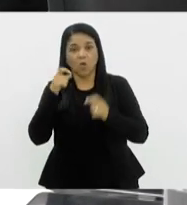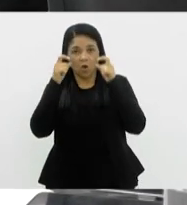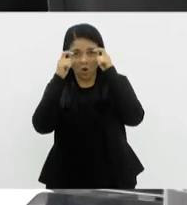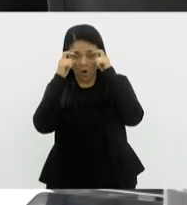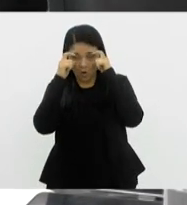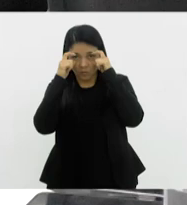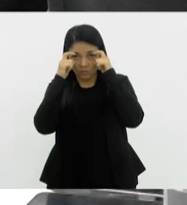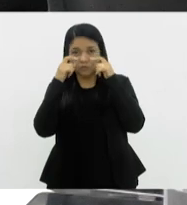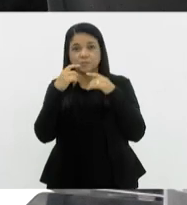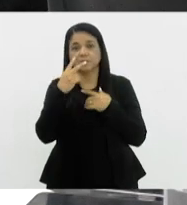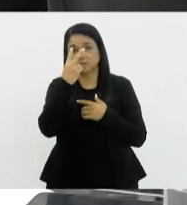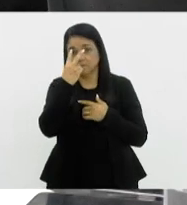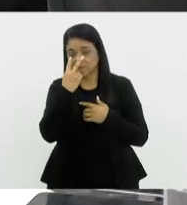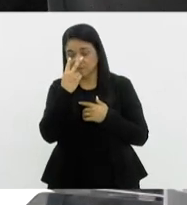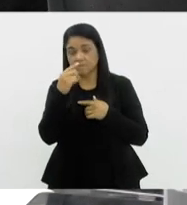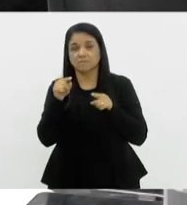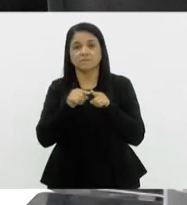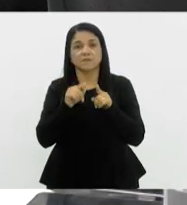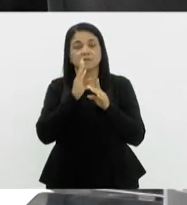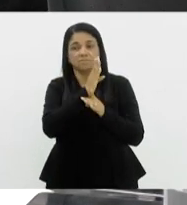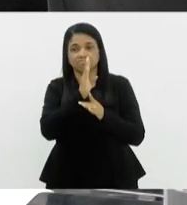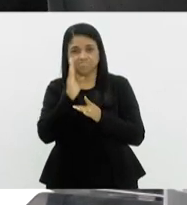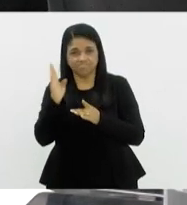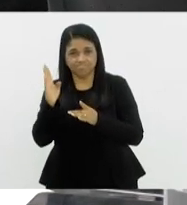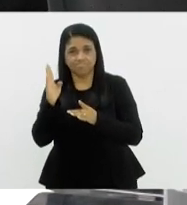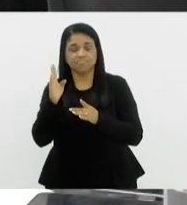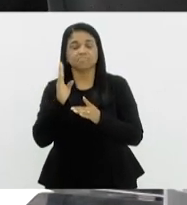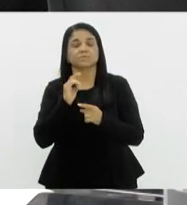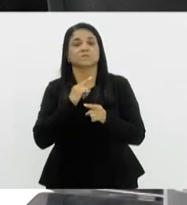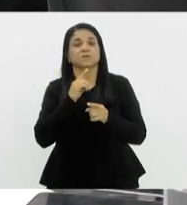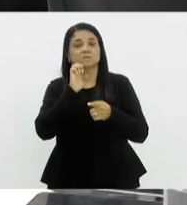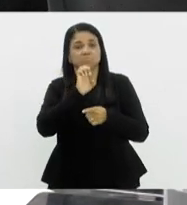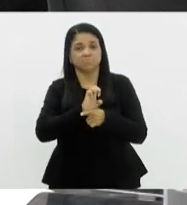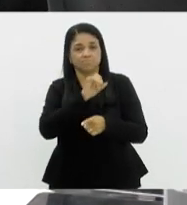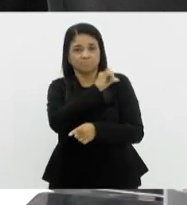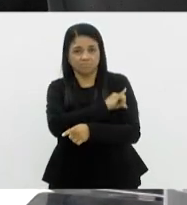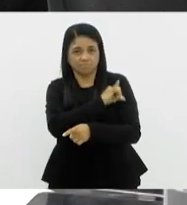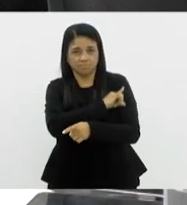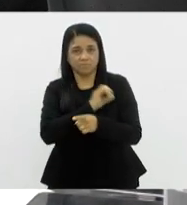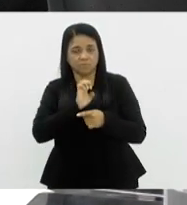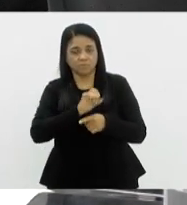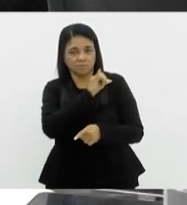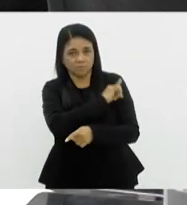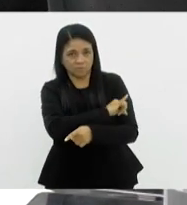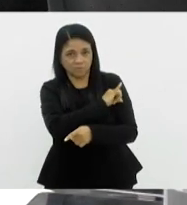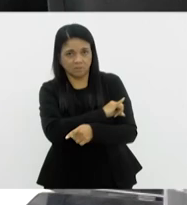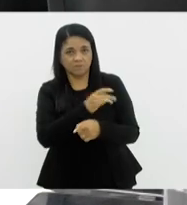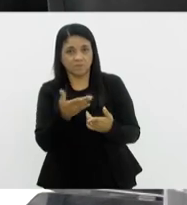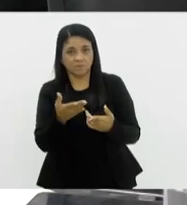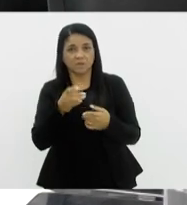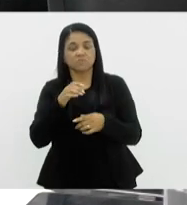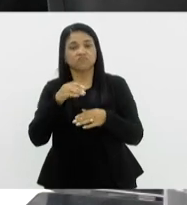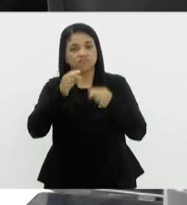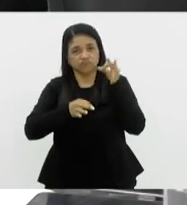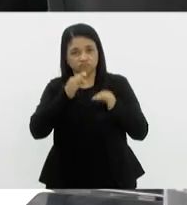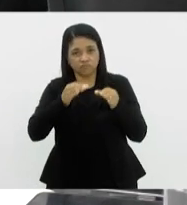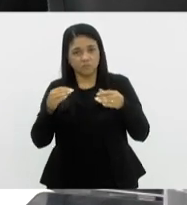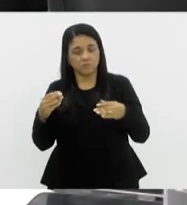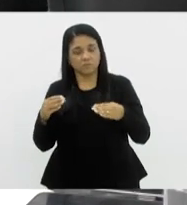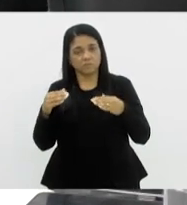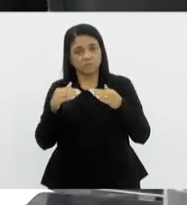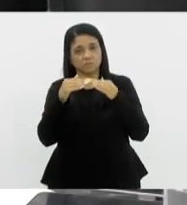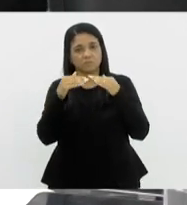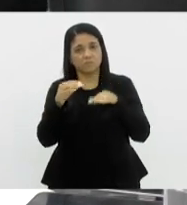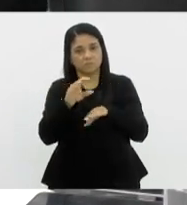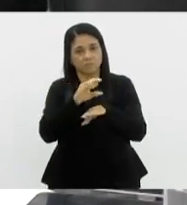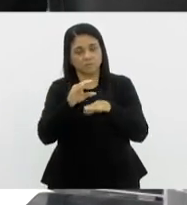deficientes visuais nas bibliotecas e na rede pública de educação do Estado do Rio de Janeiro. O parecer é pela juridicidade com emendas,